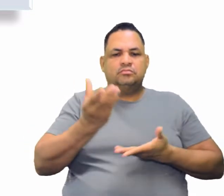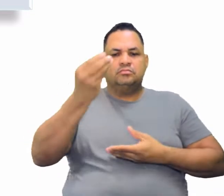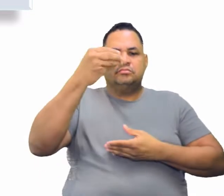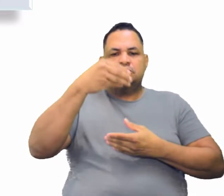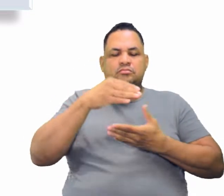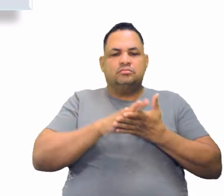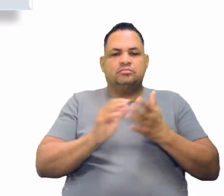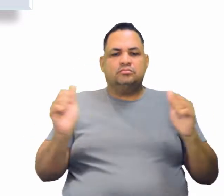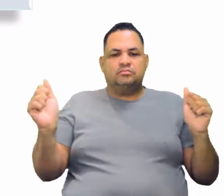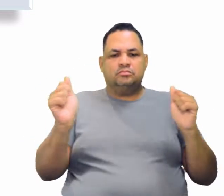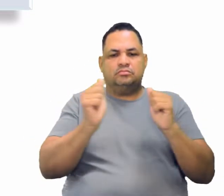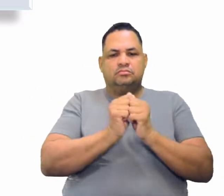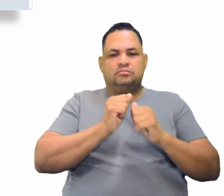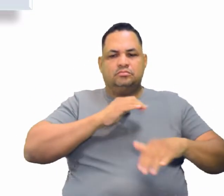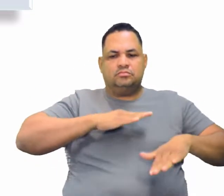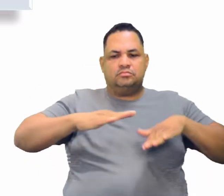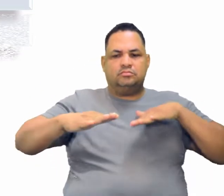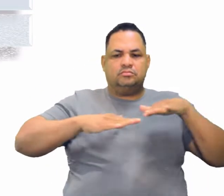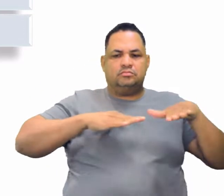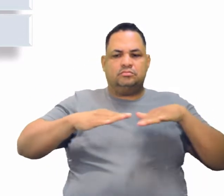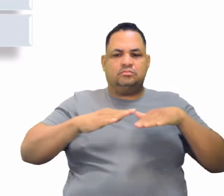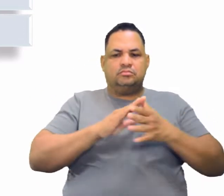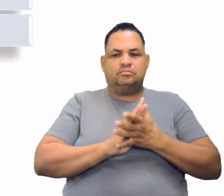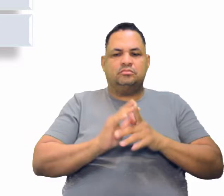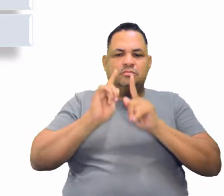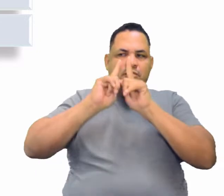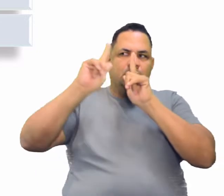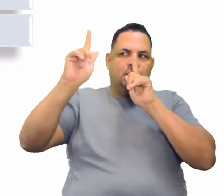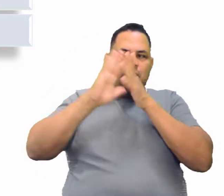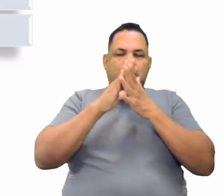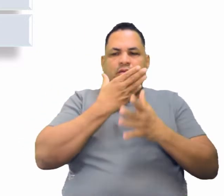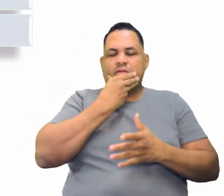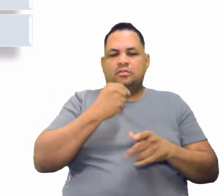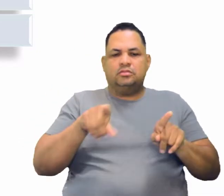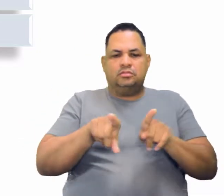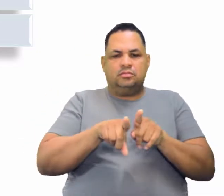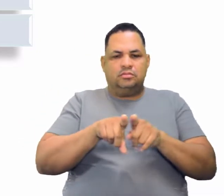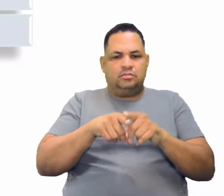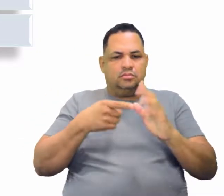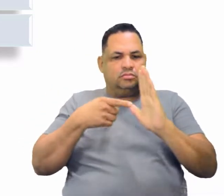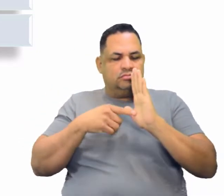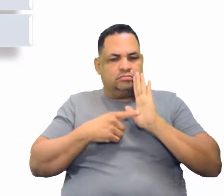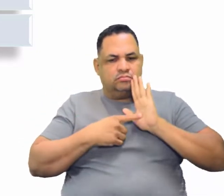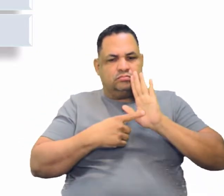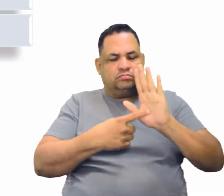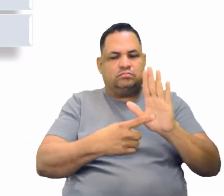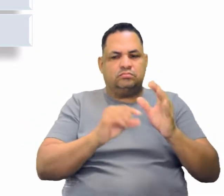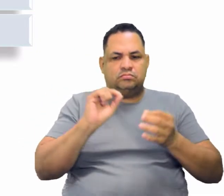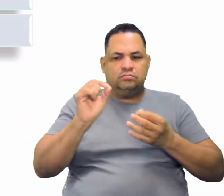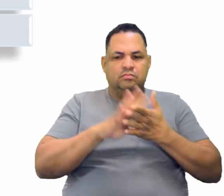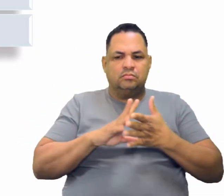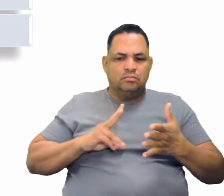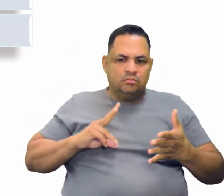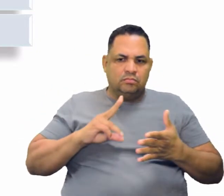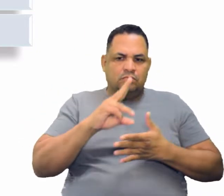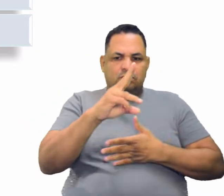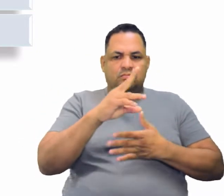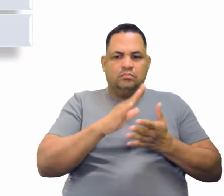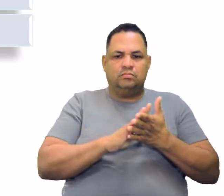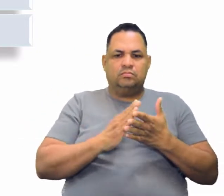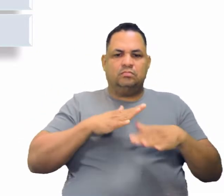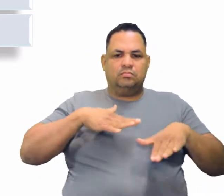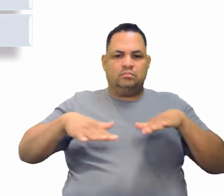movimento, ok? E Galileu também, pessoal, já mostrava isso, tá? Essa questão aí da força e